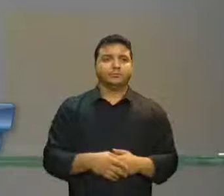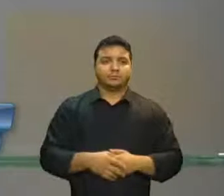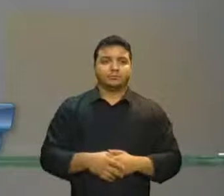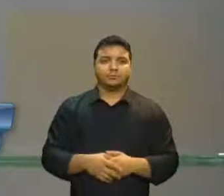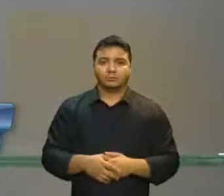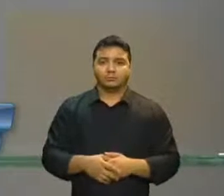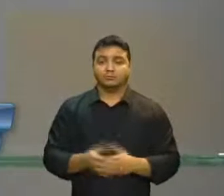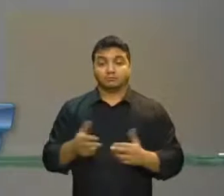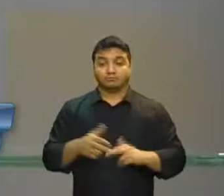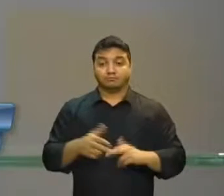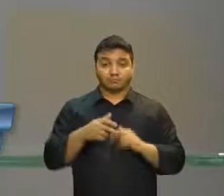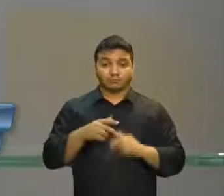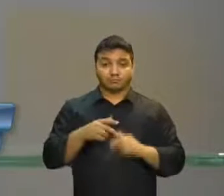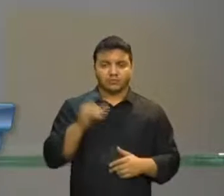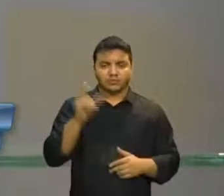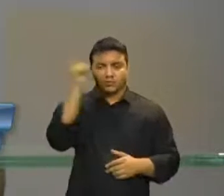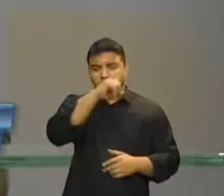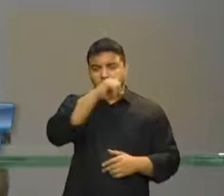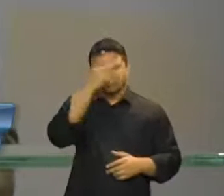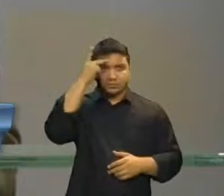E fica difícil